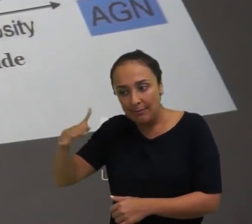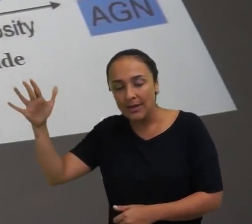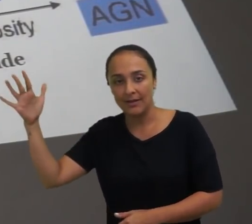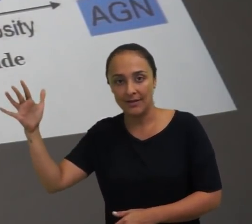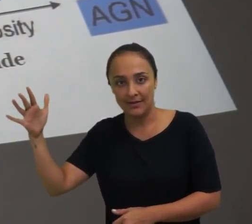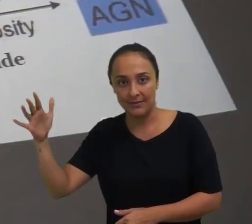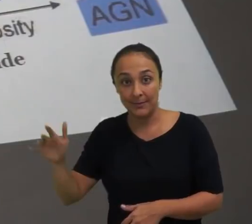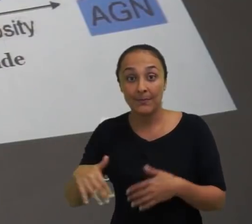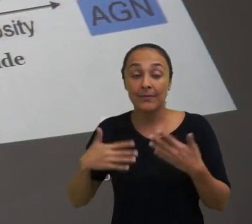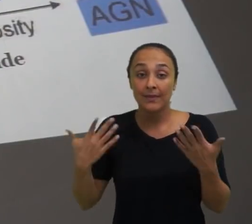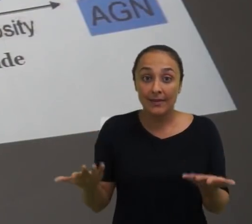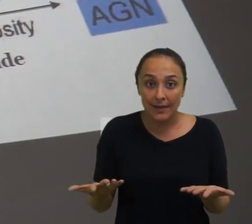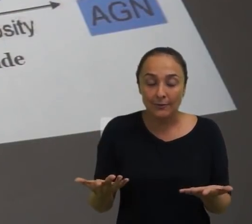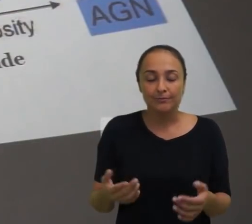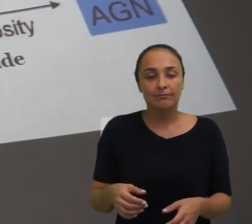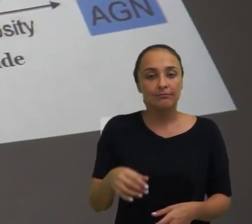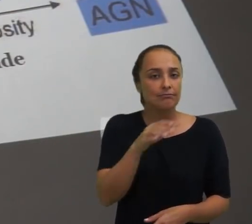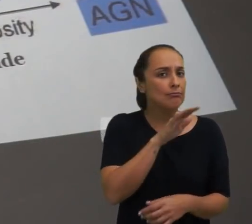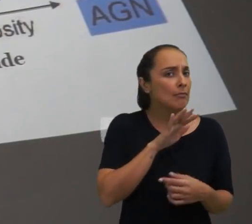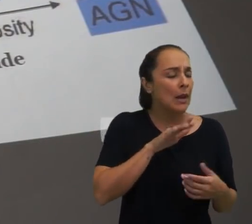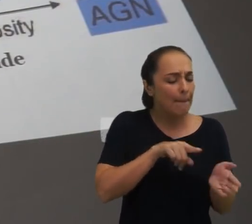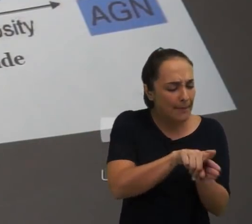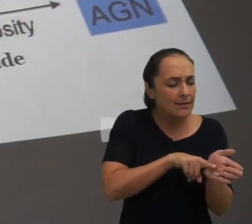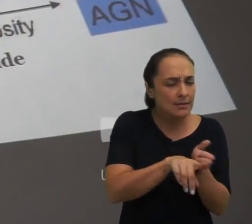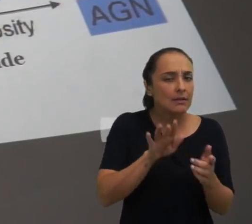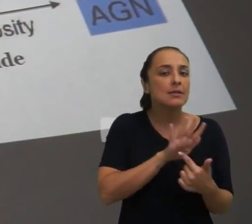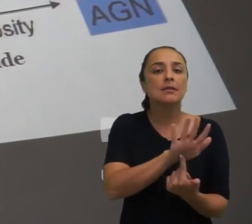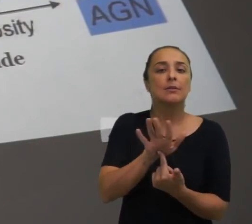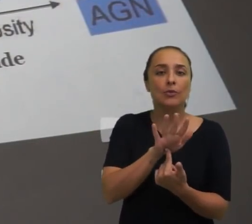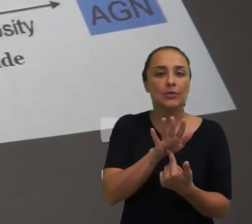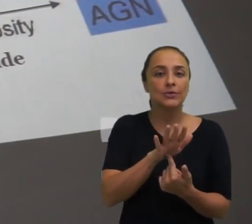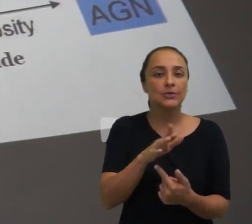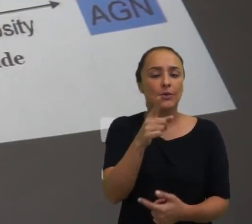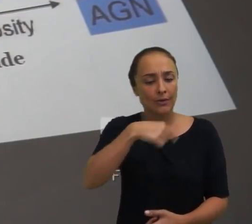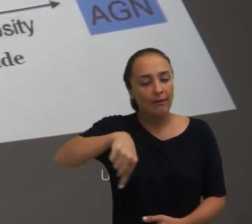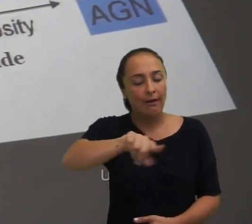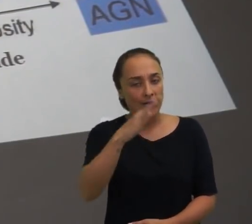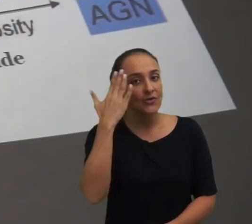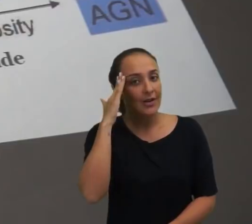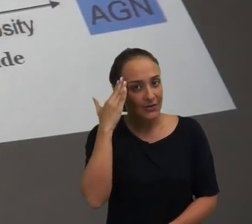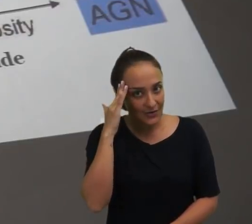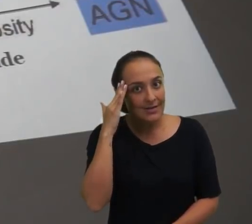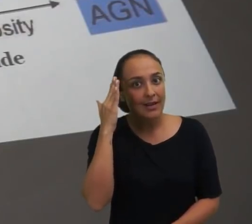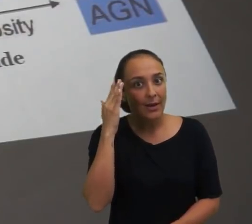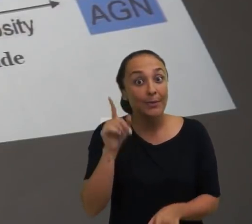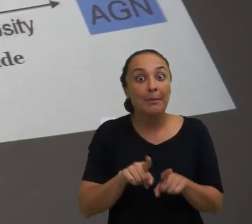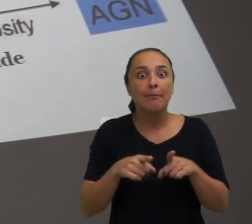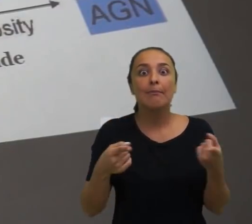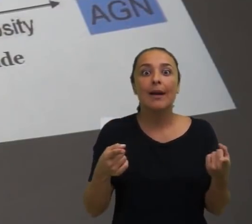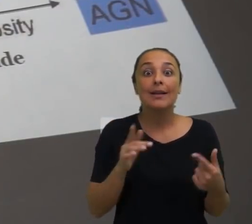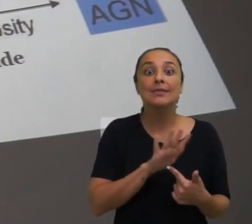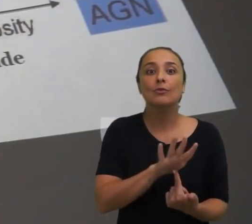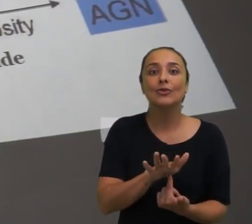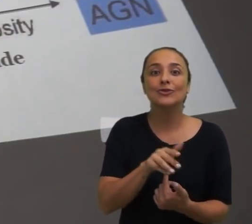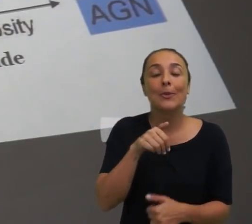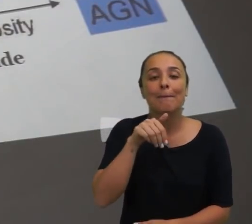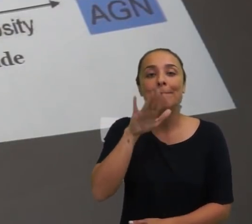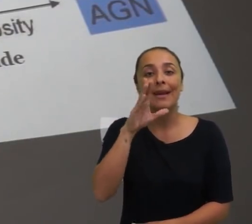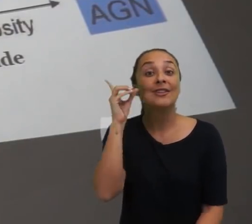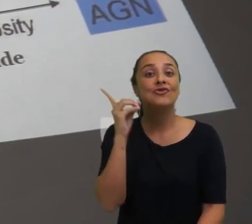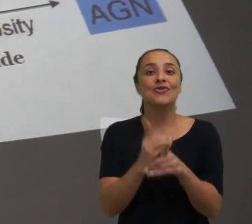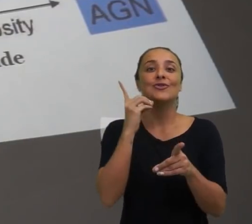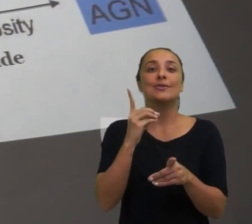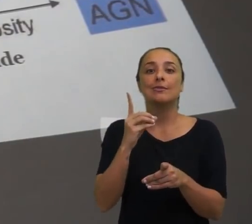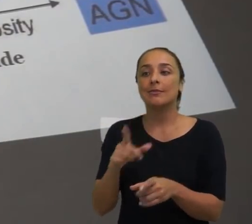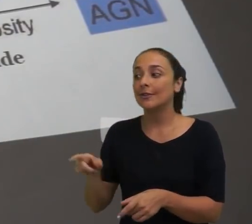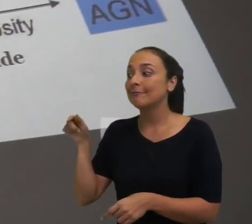de supernova consegue explicar essa diferença aqui. Se eu botar explosões de supernova na minha simulação de computador, vai diminuir